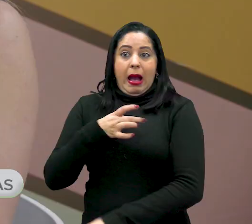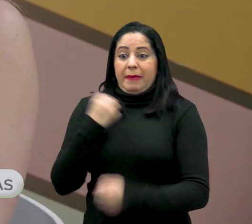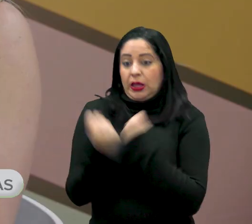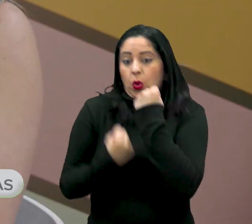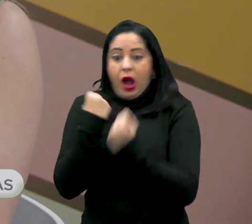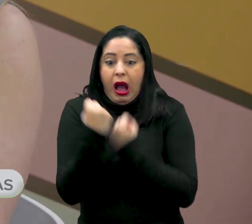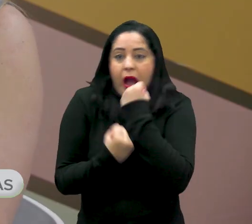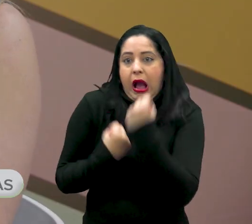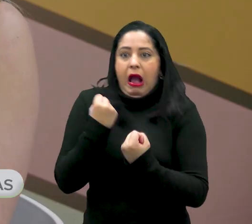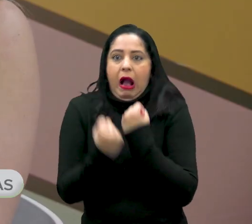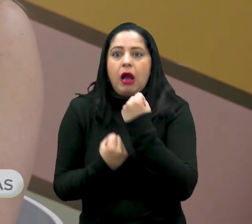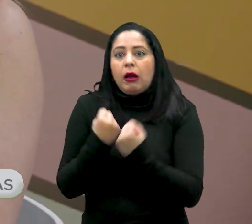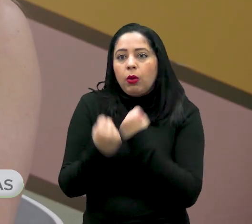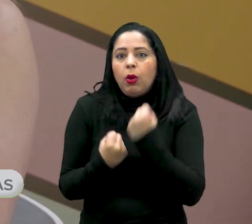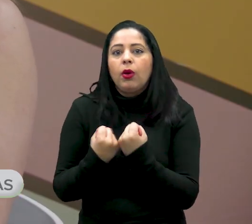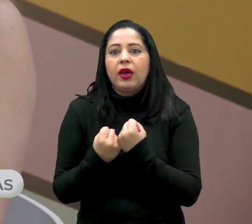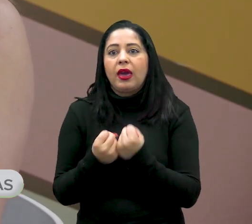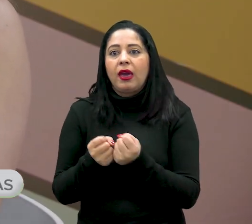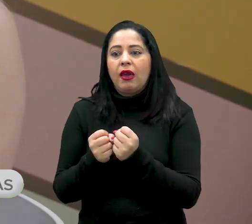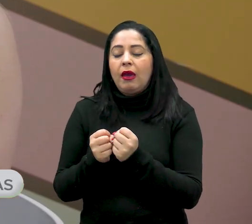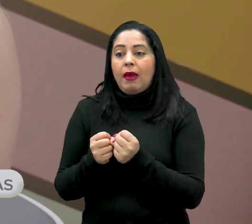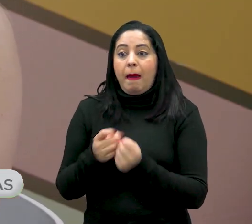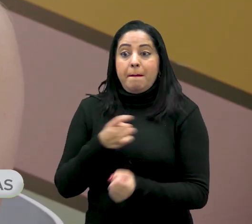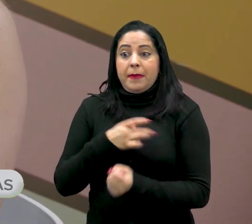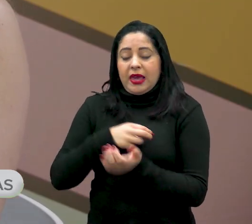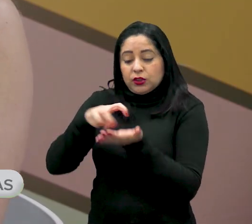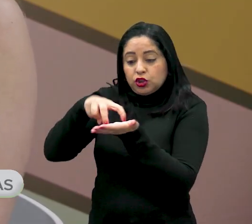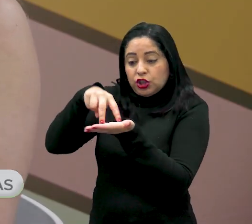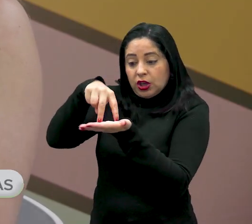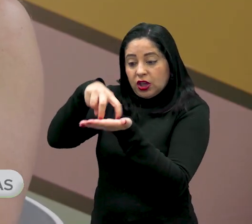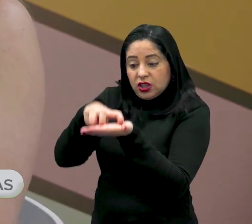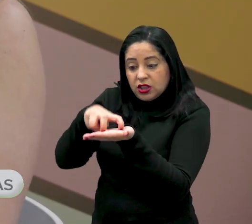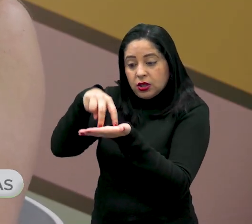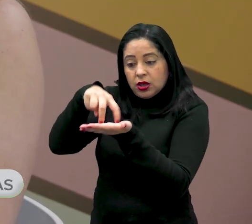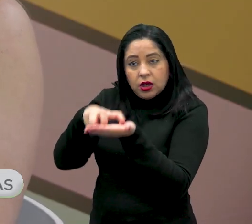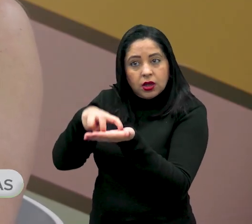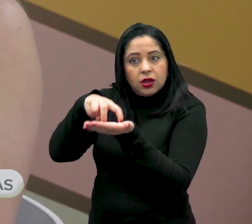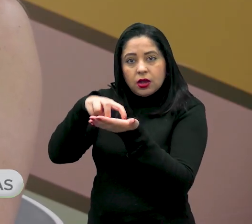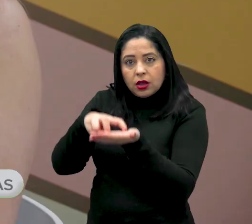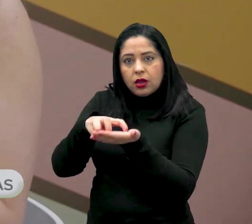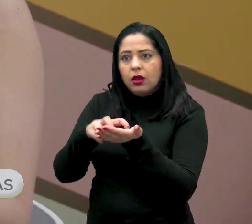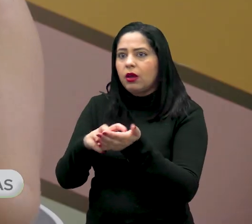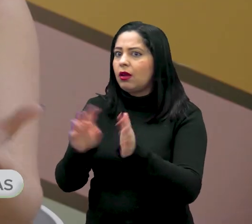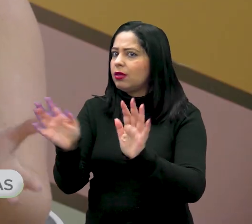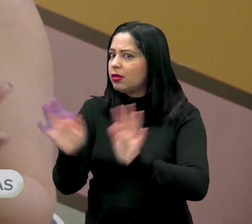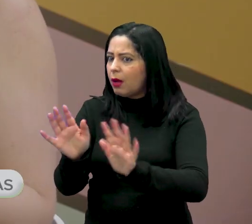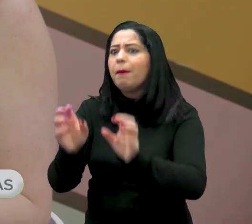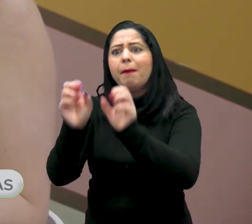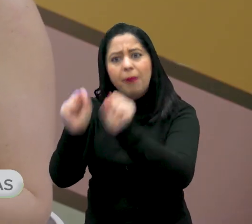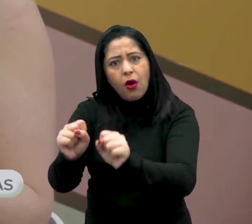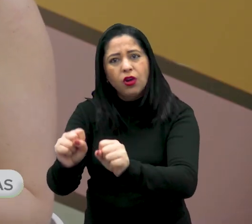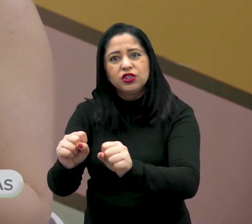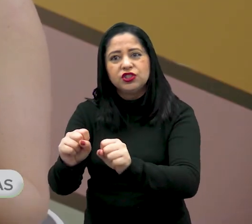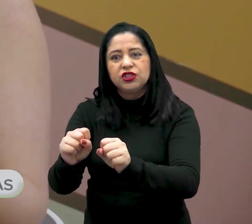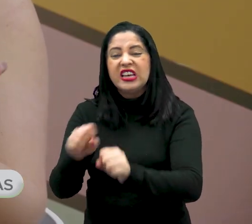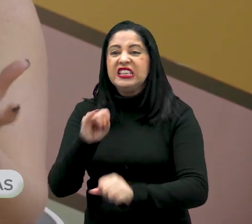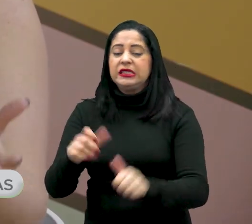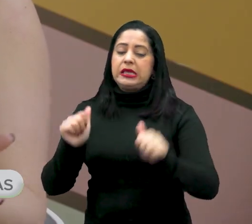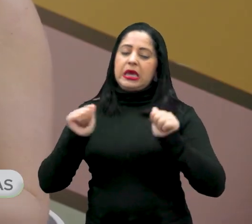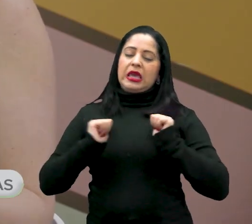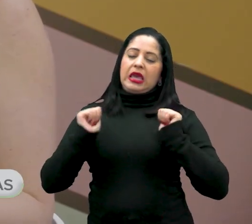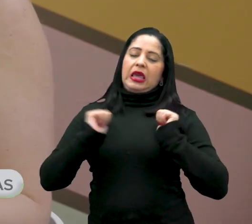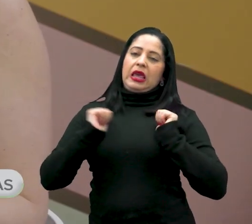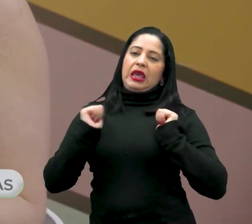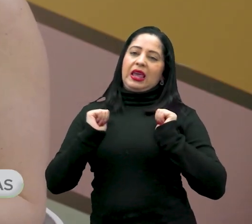medo, né? Posso correr, posso agachar, eles não são os vilões. Sim. O vilão é você ficar sentado no sofá o dia inteiro